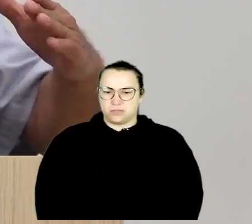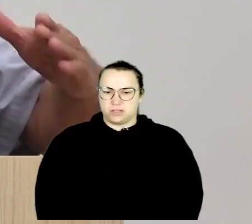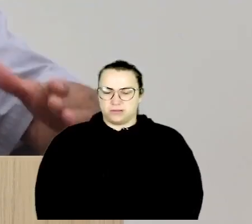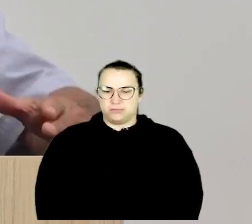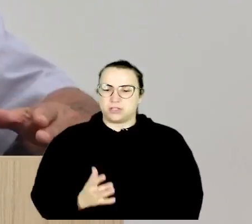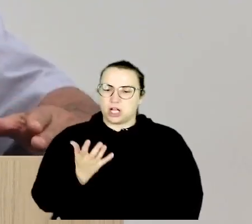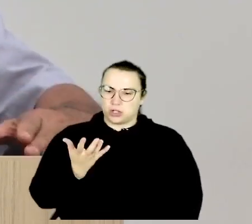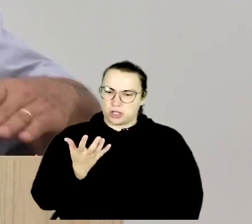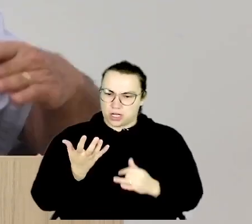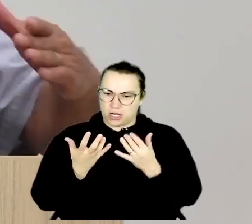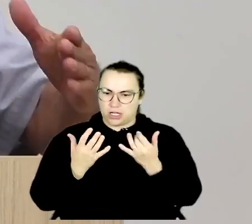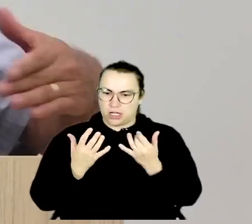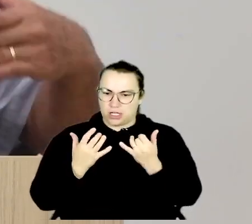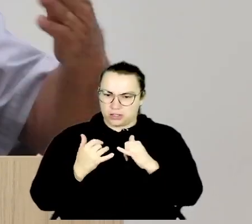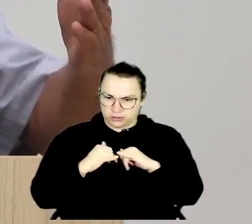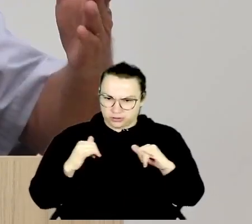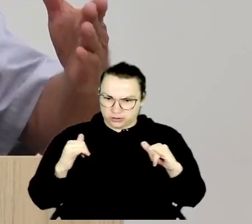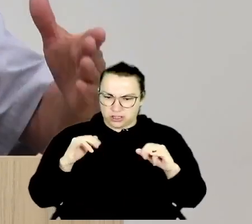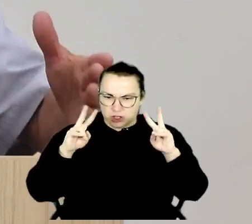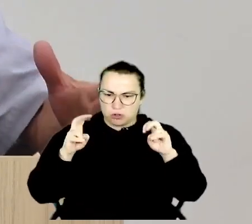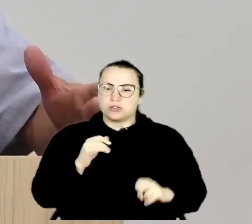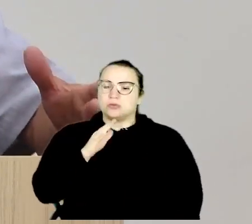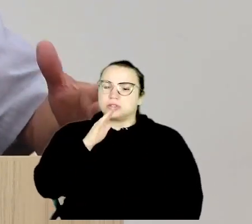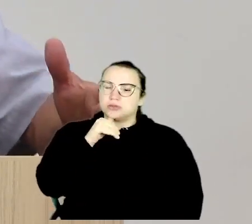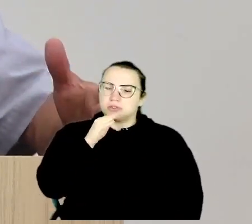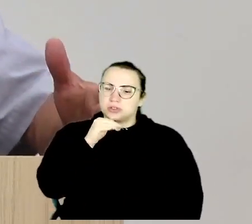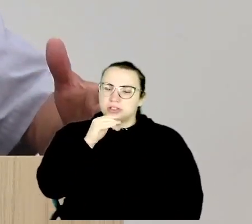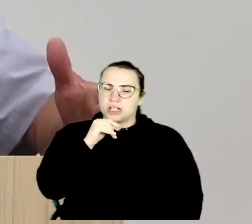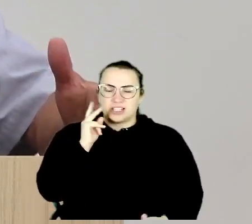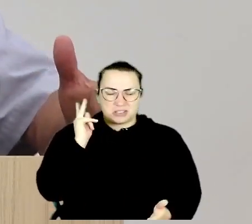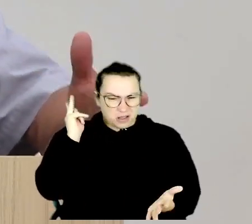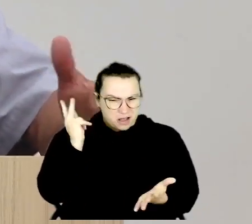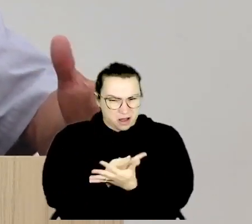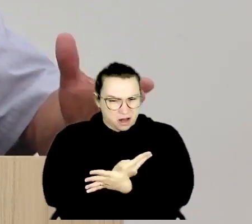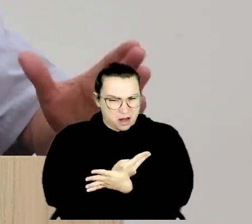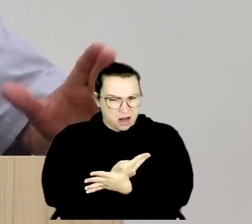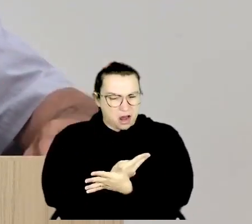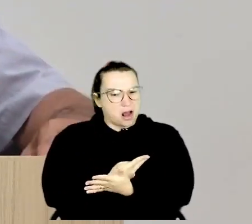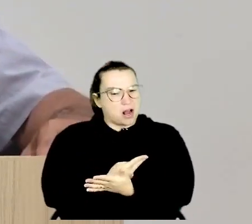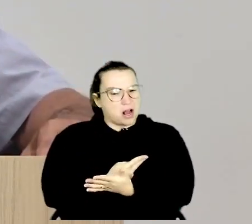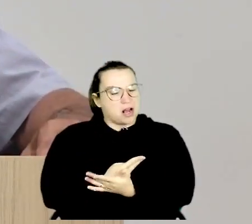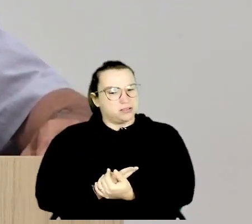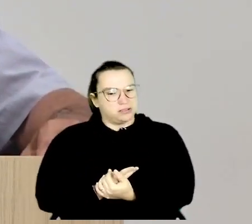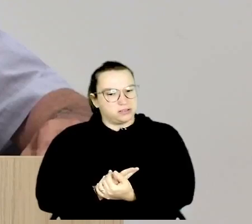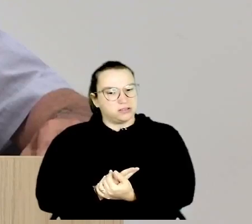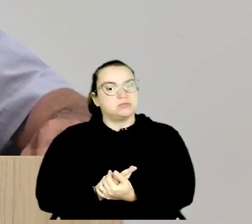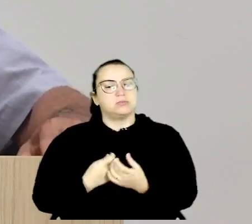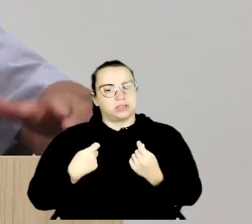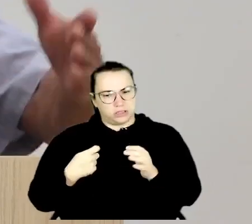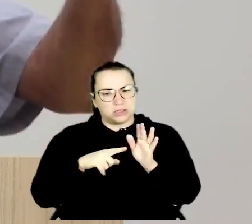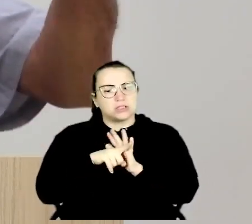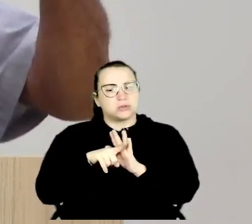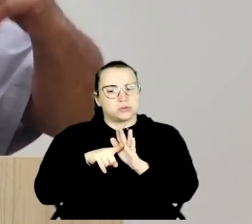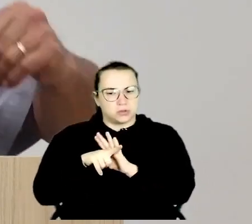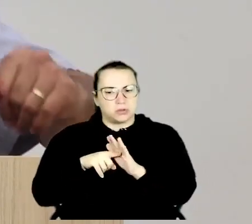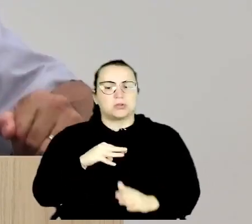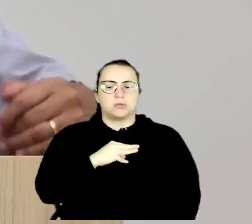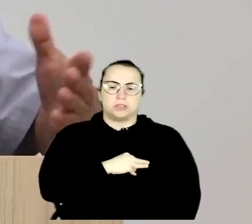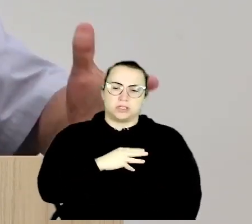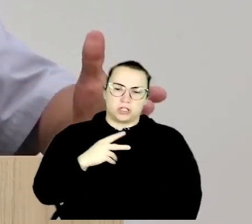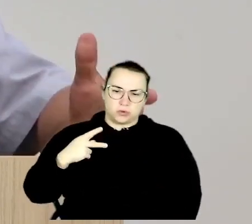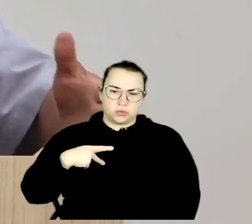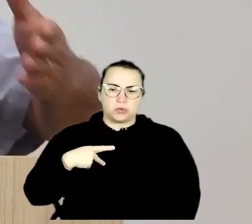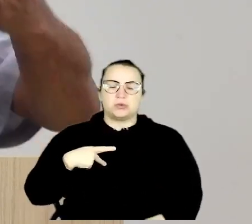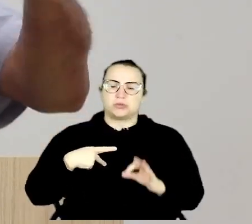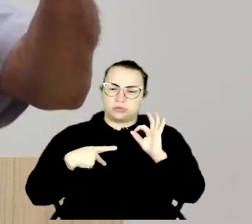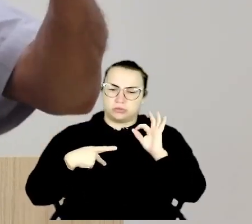essa questão dos funcionários que cometem atos ilícitos, isso daí tem que ser investigado pelo Ministério Público. Quando passou pela Câmara, nós